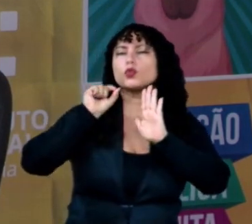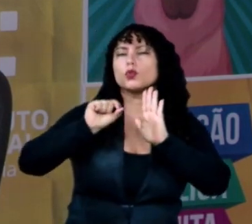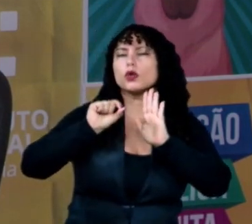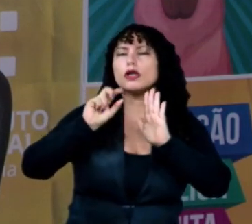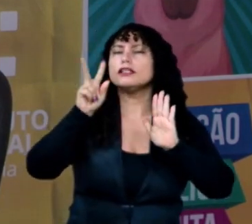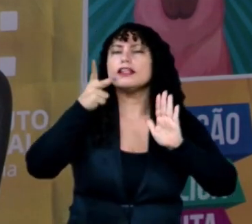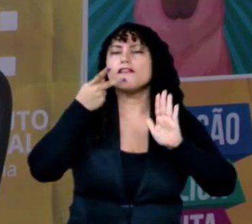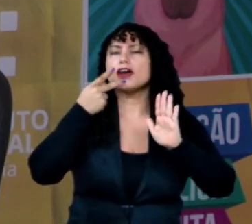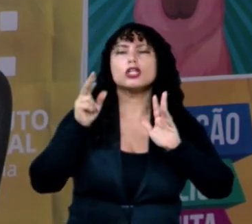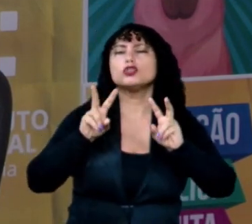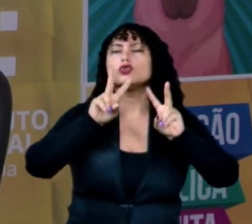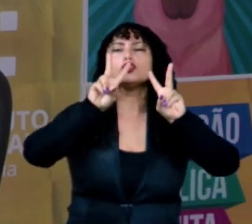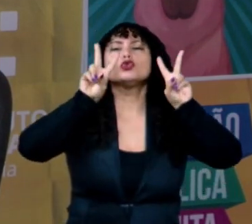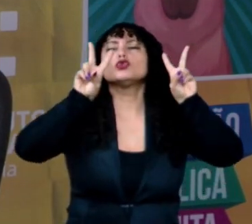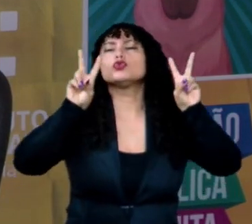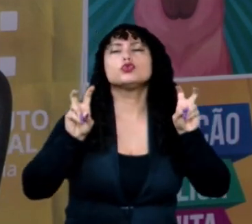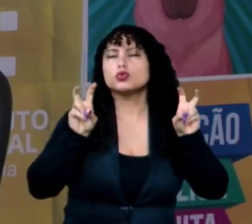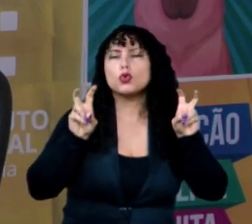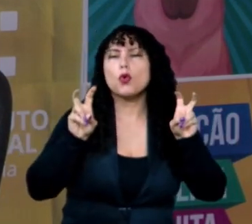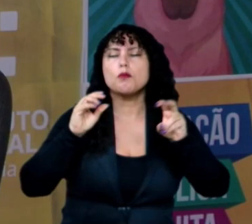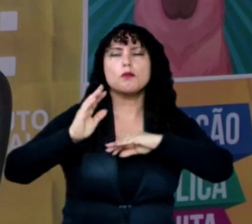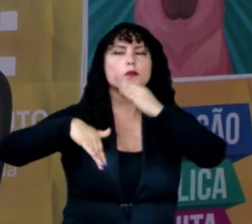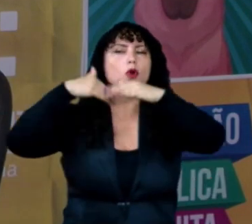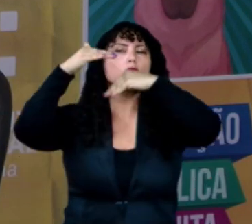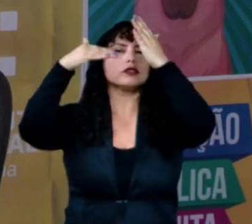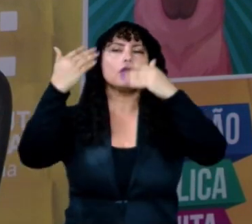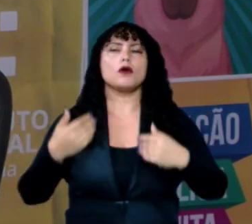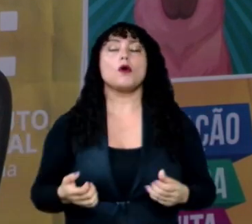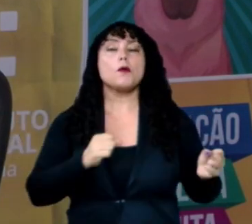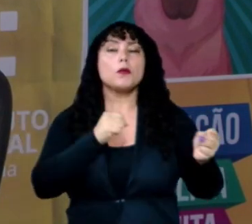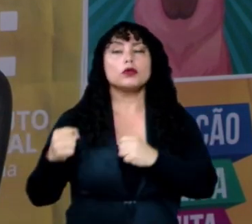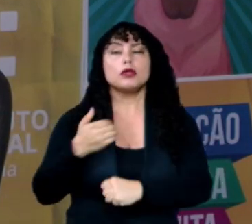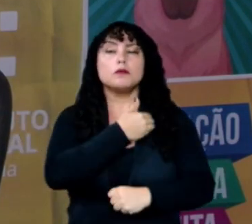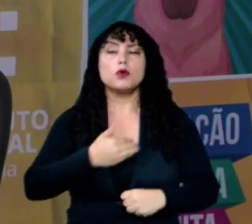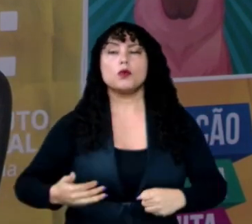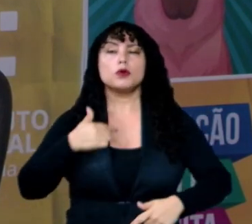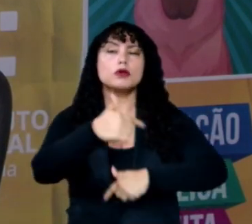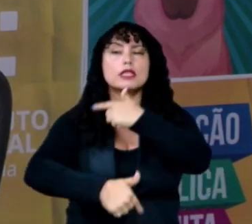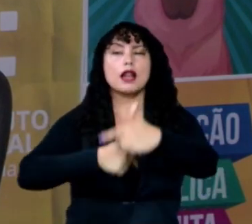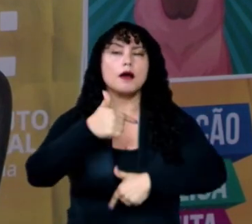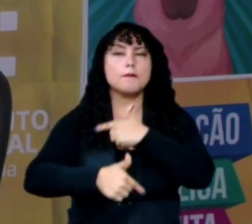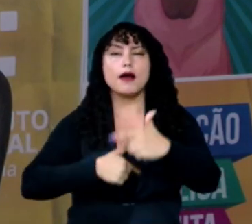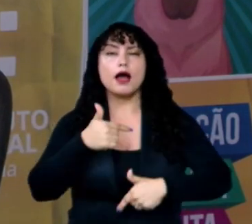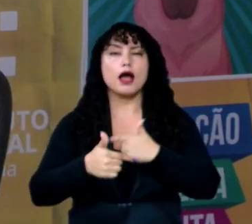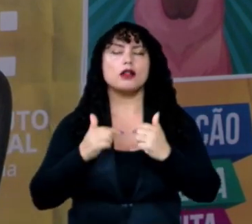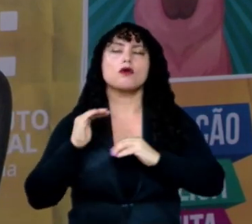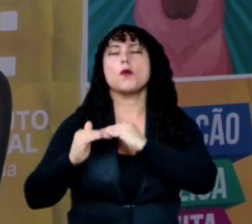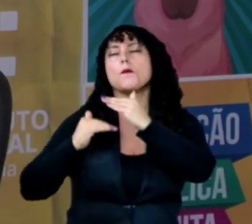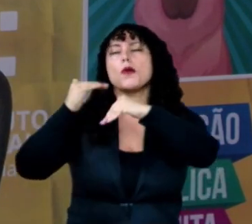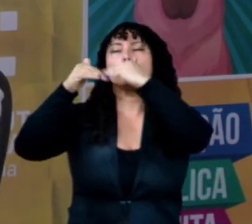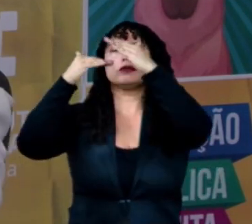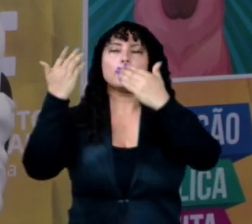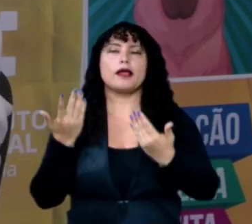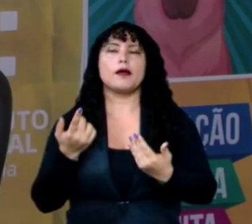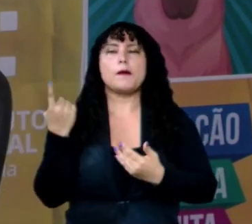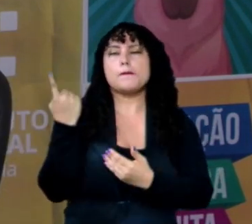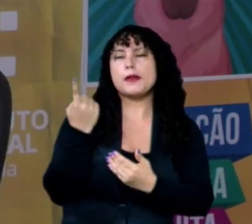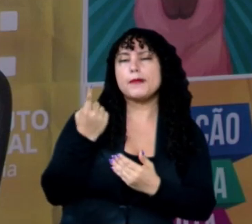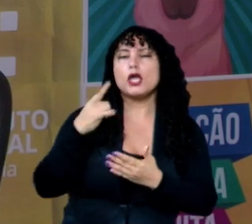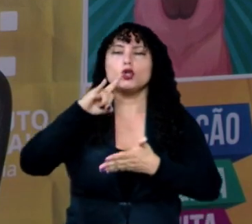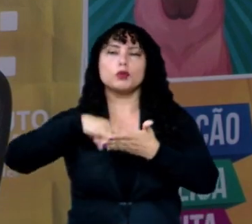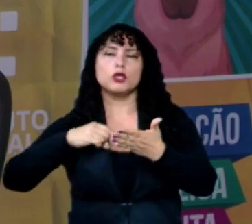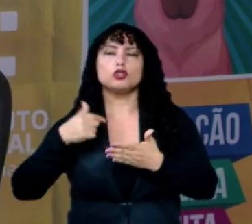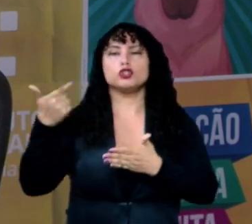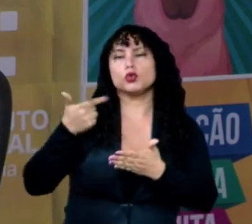não está falando só de um processo, né? No poder público a gente trabalha muito com o processo, o primeiro documento, o